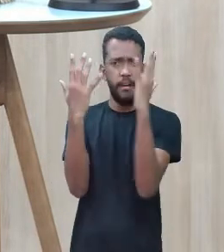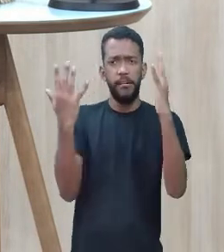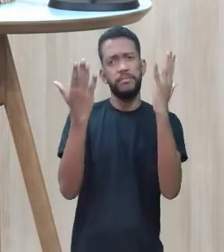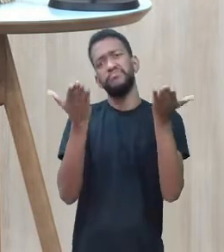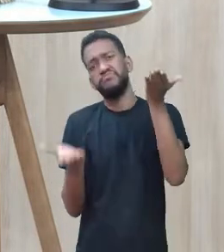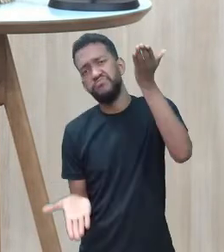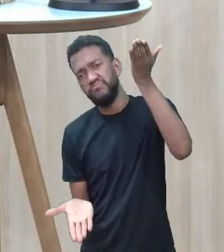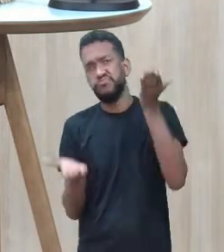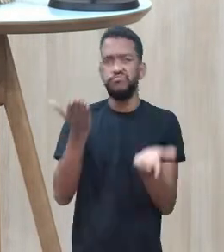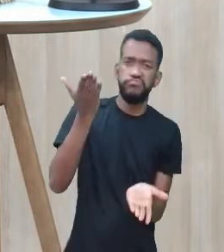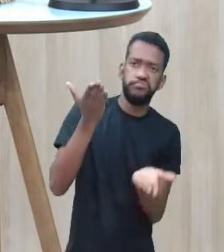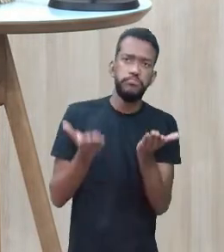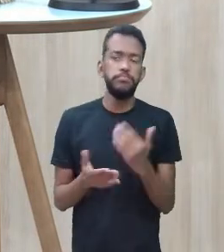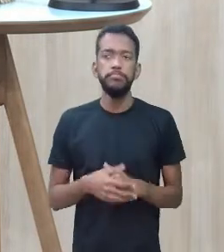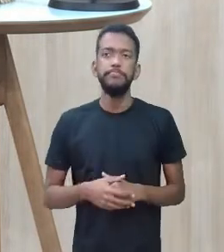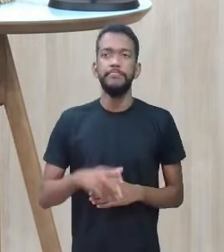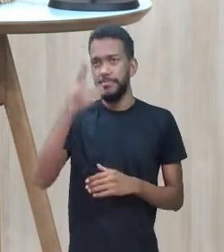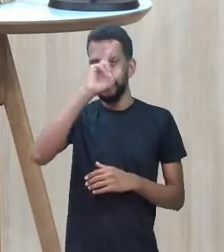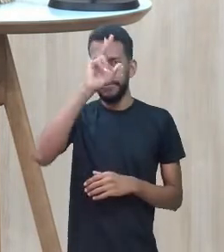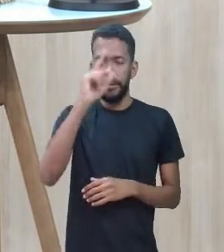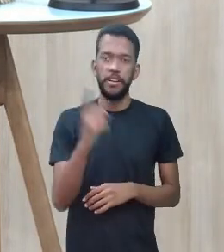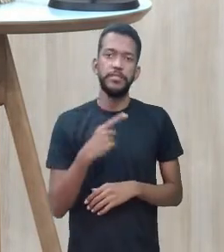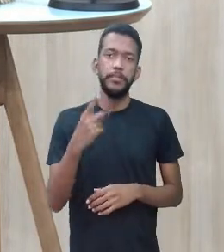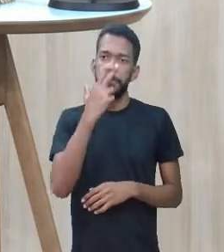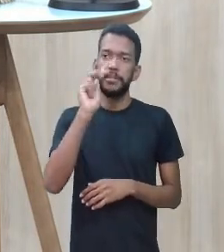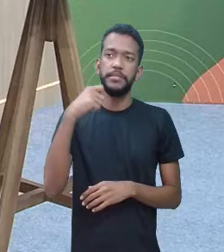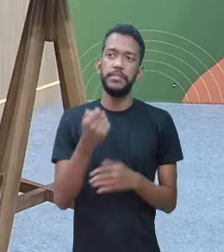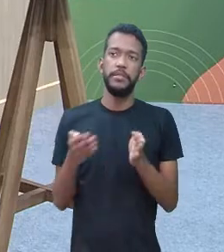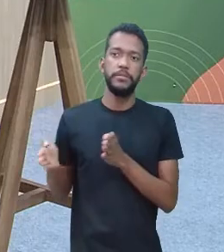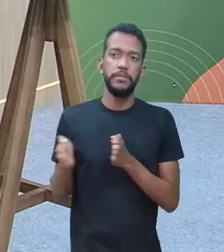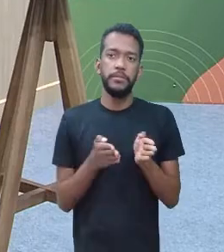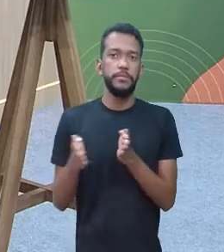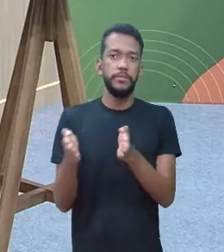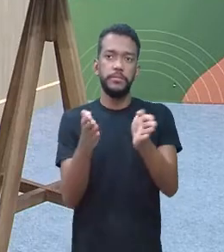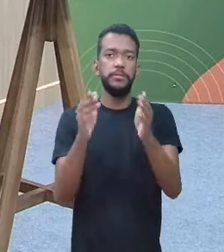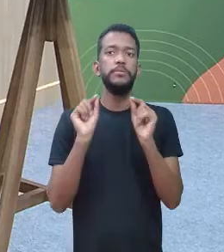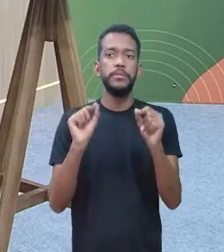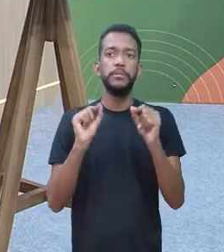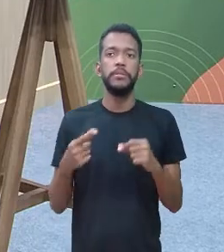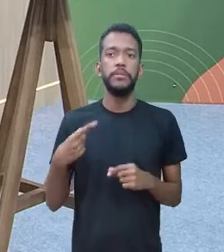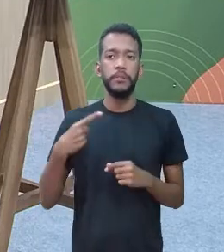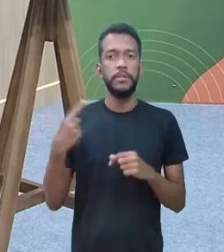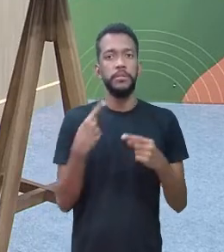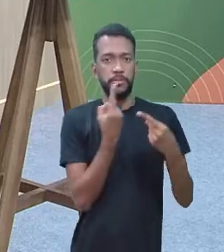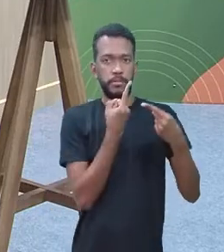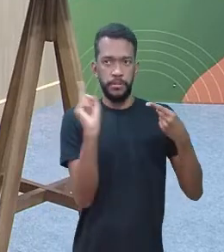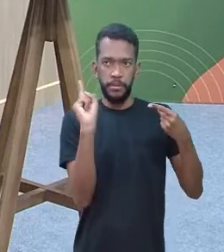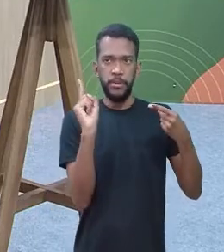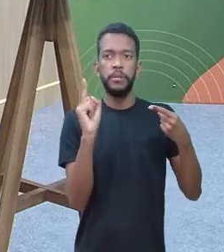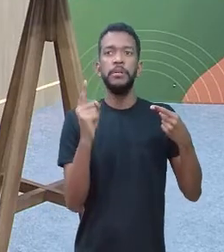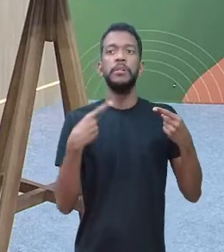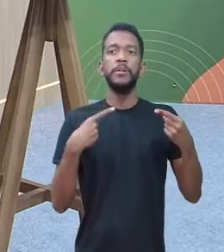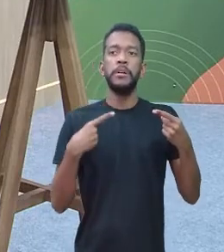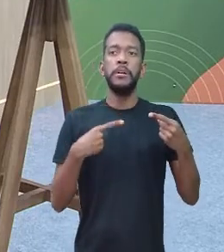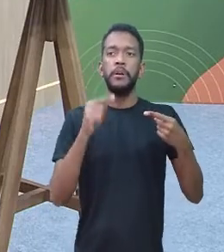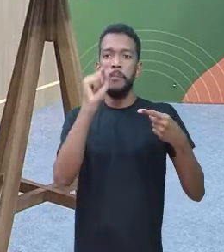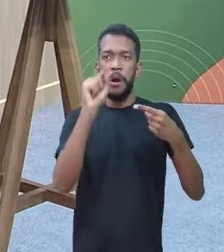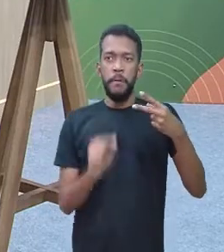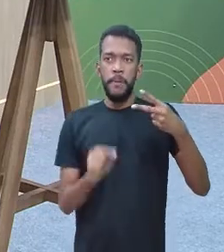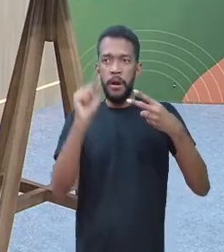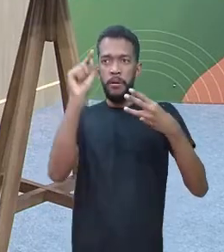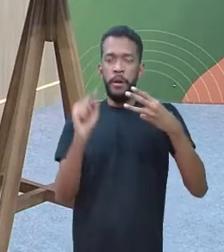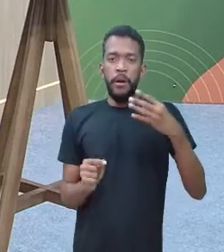Lembrando que nós fazemos aqui uma trilha. Como é essa trilha, professora? Partimos do checkpoint, Temos vários pontos,